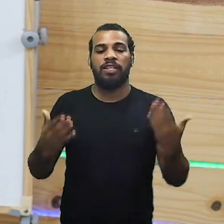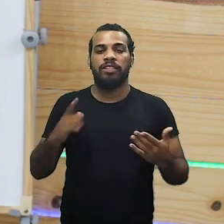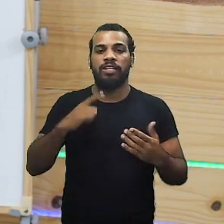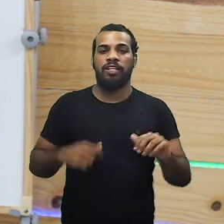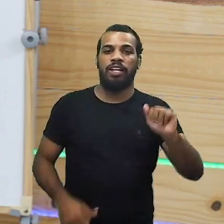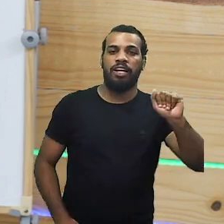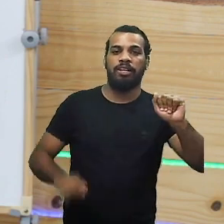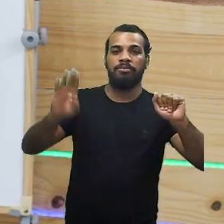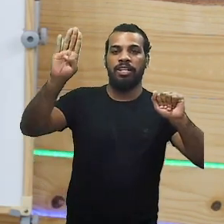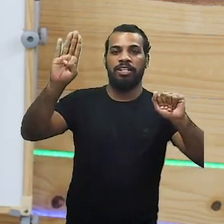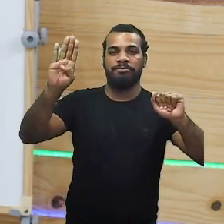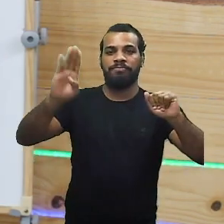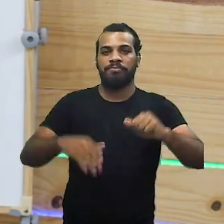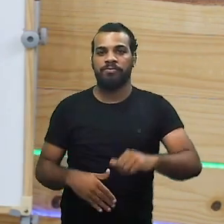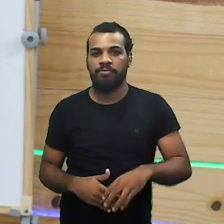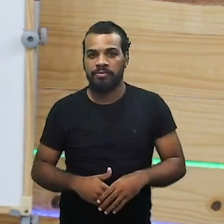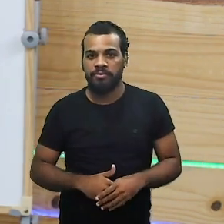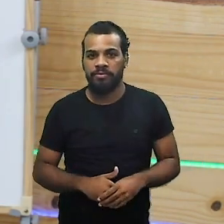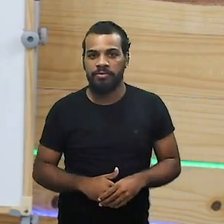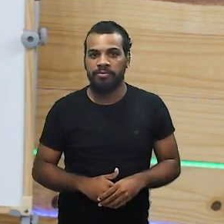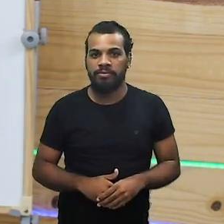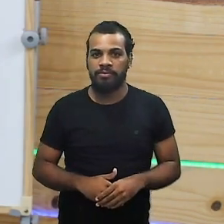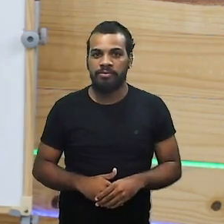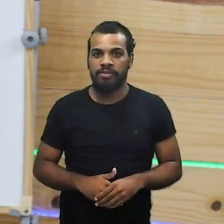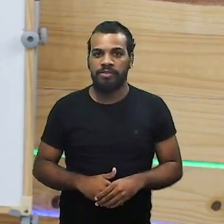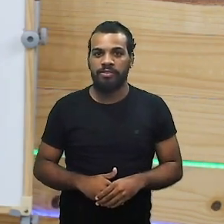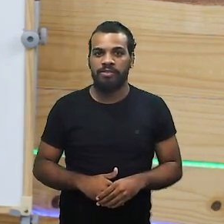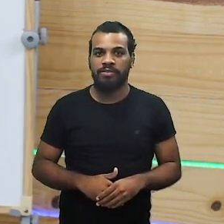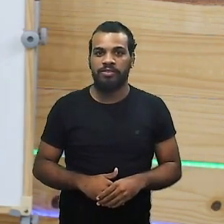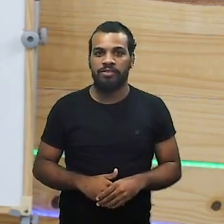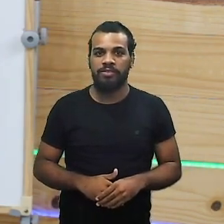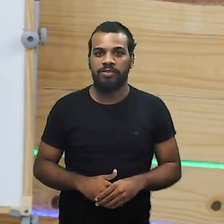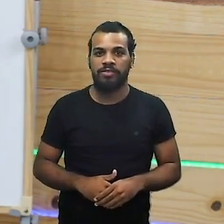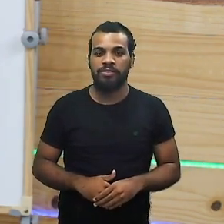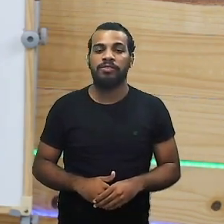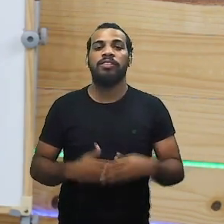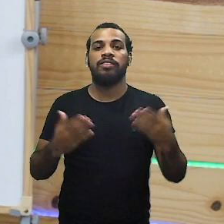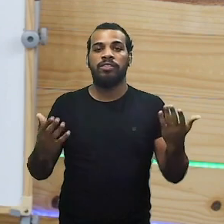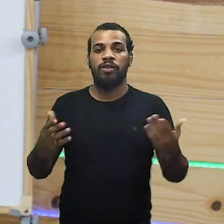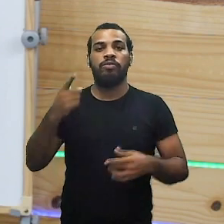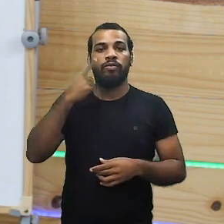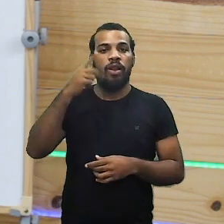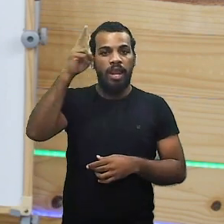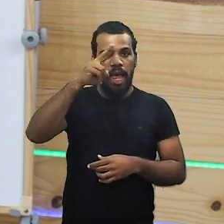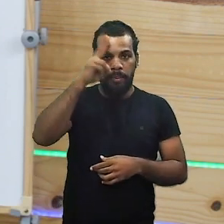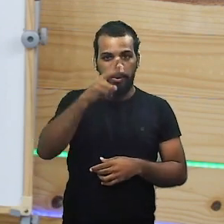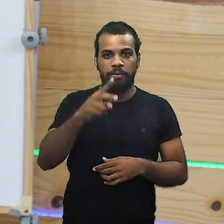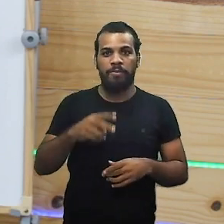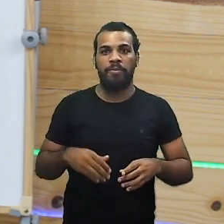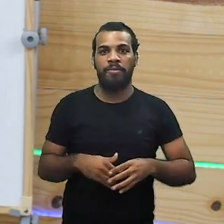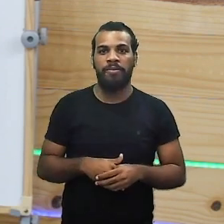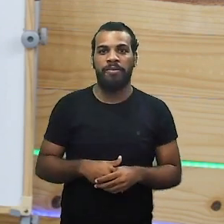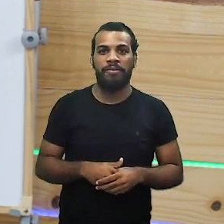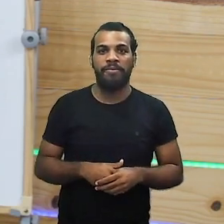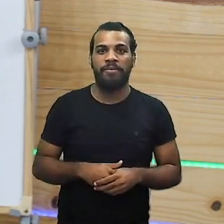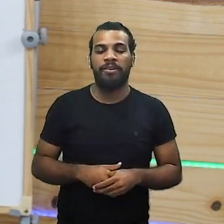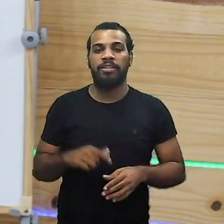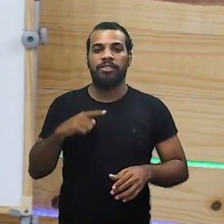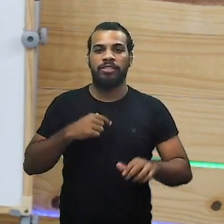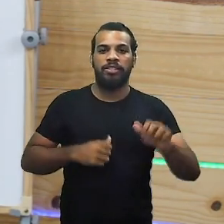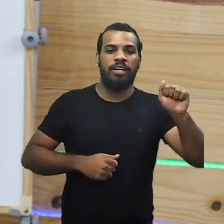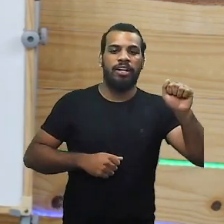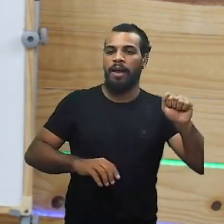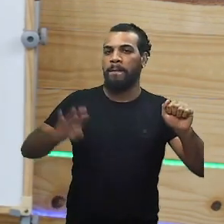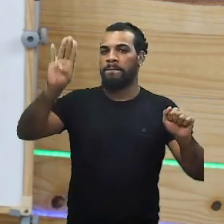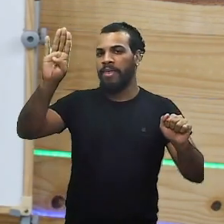e B. Para calcular essa distância, você lembra que a equação é essa aqui, ó. Distância entre os pontos A e